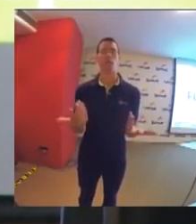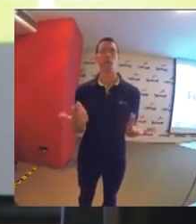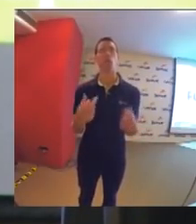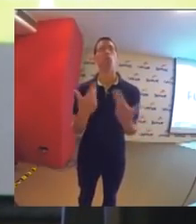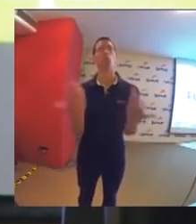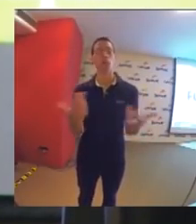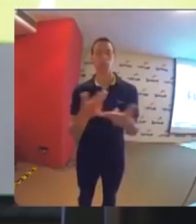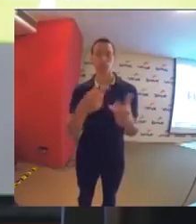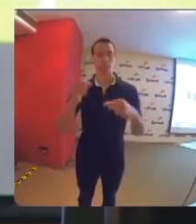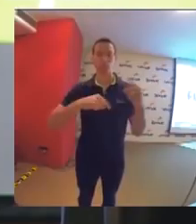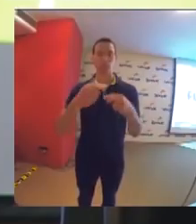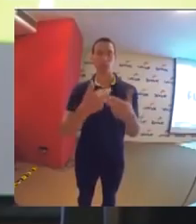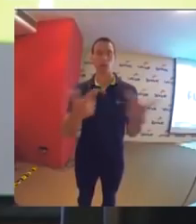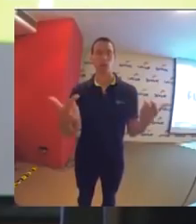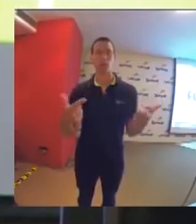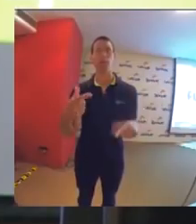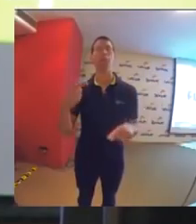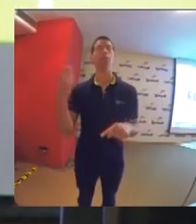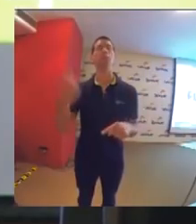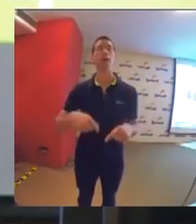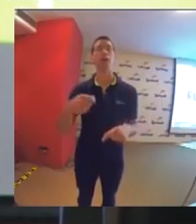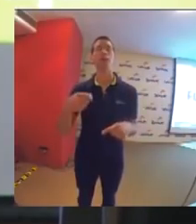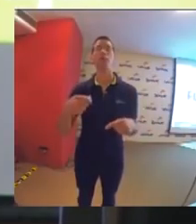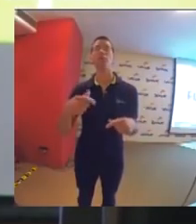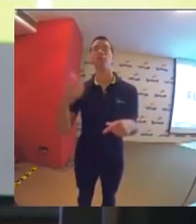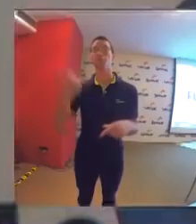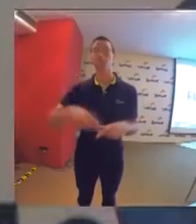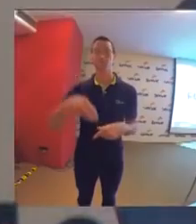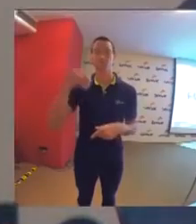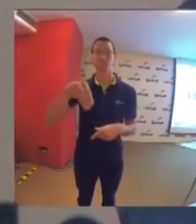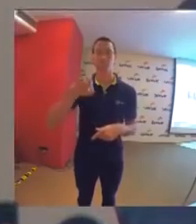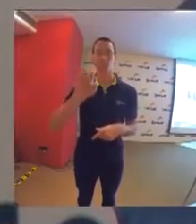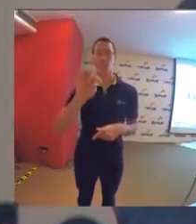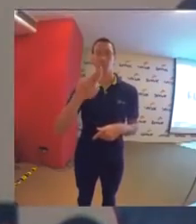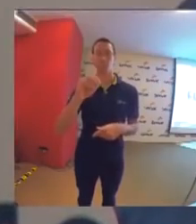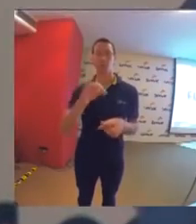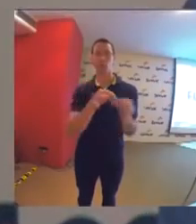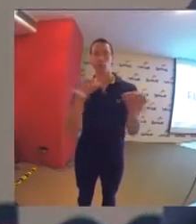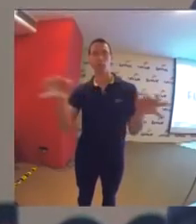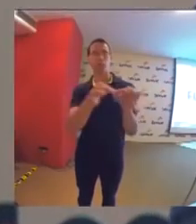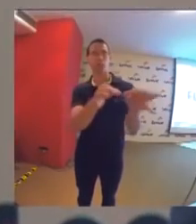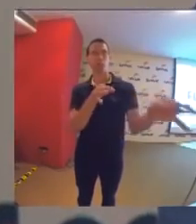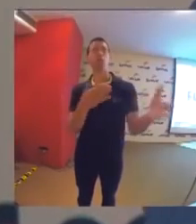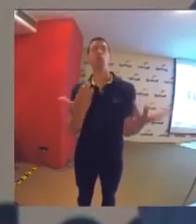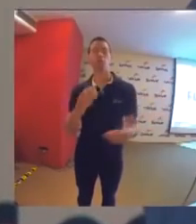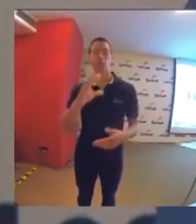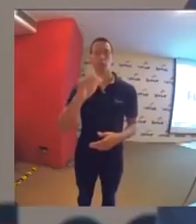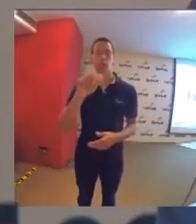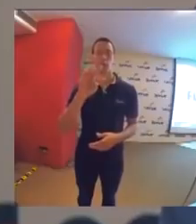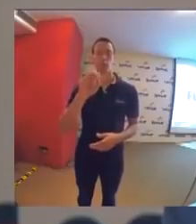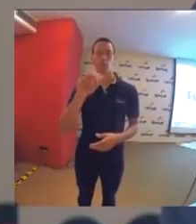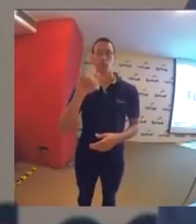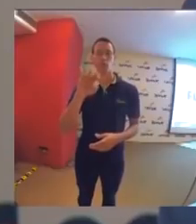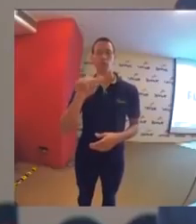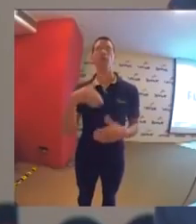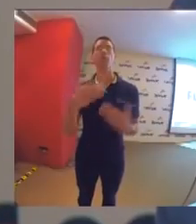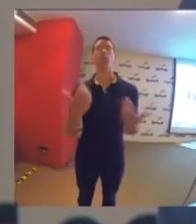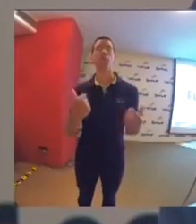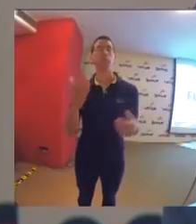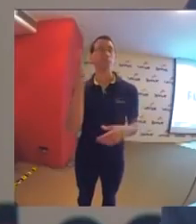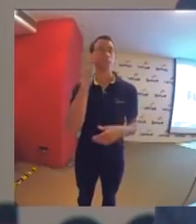quantos metros de cantoneira vai gastar? Isso eu não sei. Então põe aí. Saber fazer medições, sistema